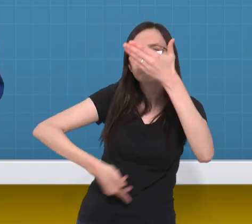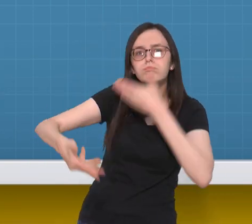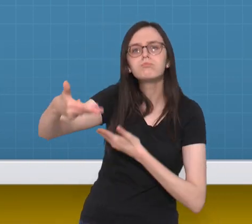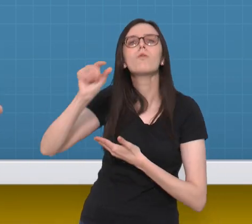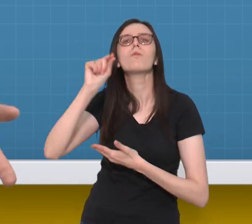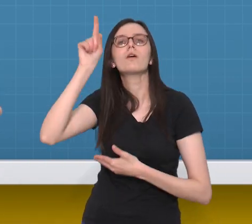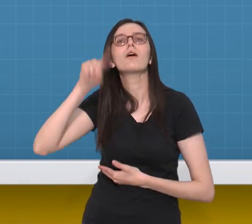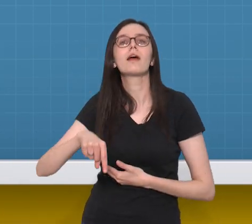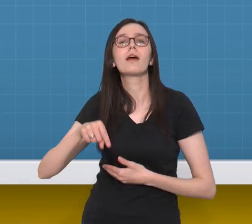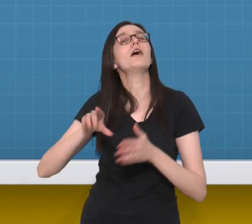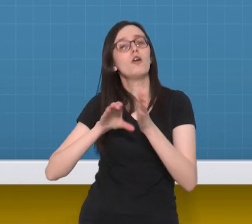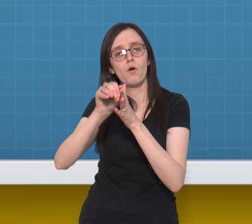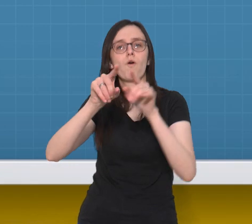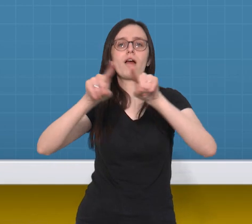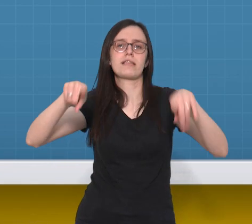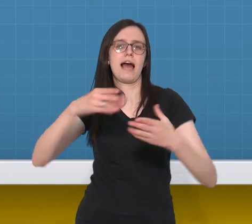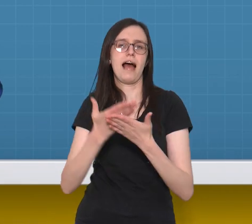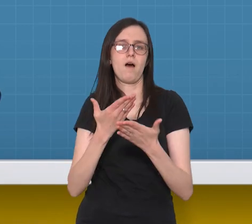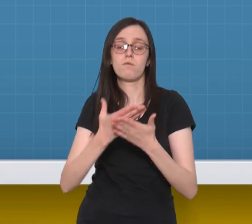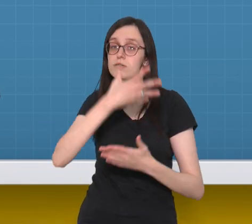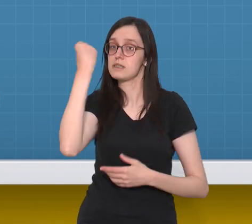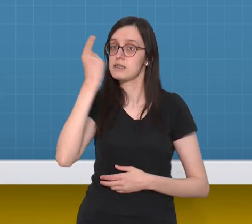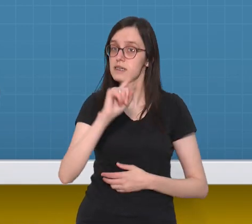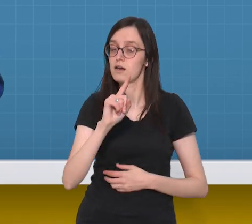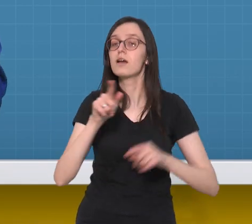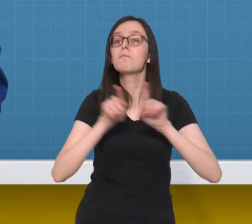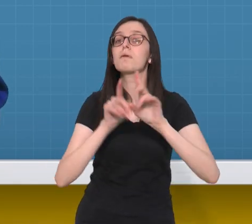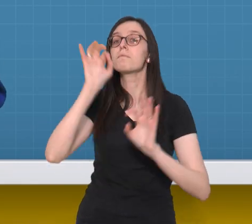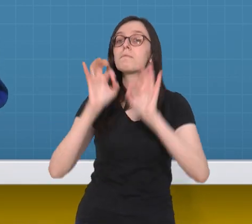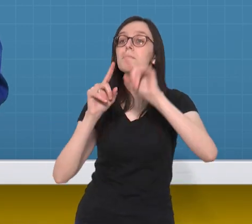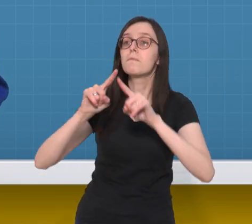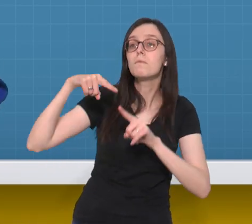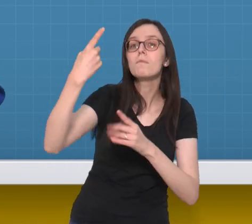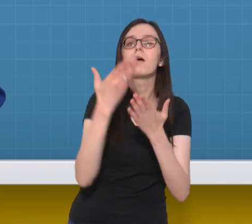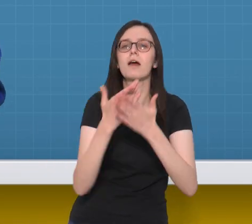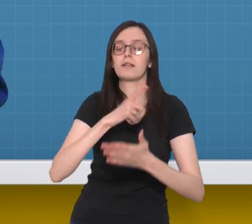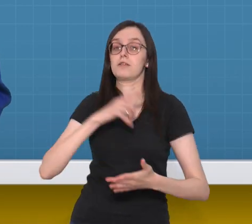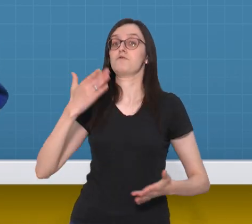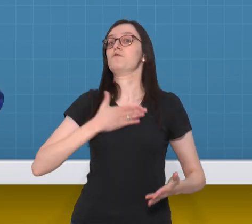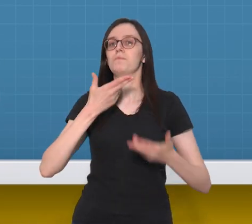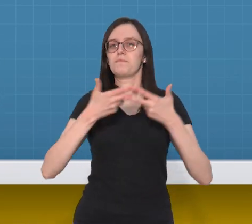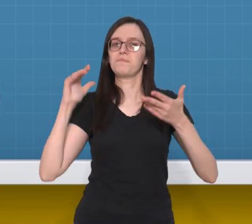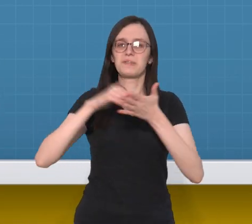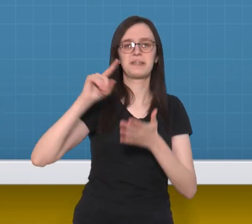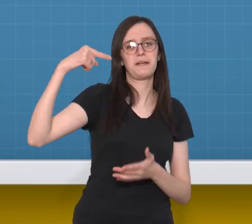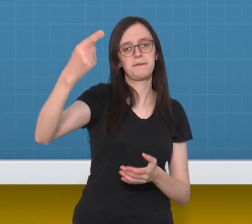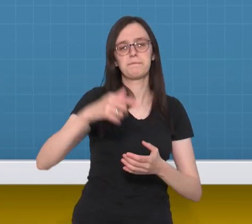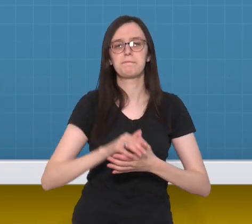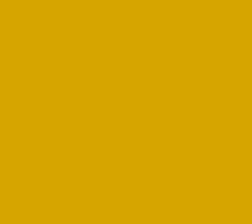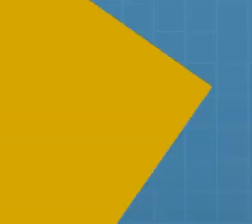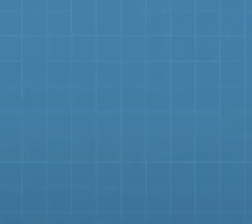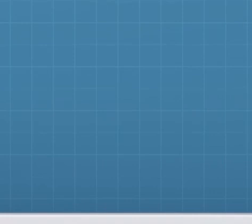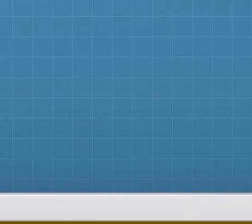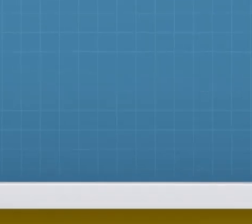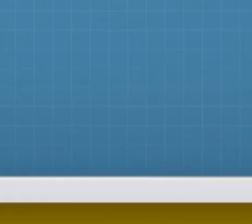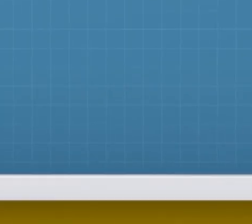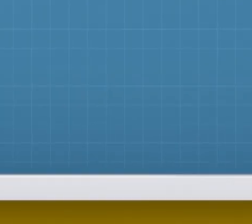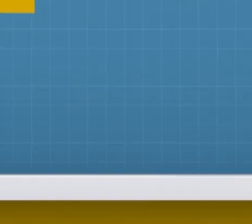consegue interagir com ele através do Classroom. Não esqueça disso e prepare-se, a próxima aula tem novas surpresas. Até lá!